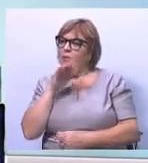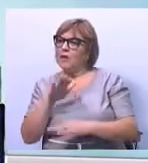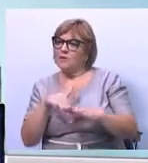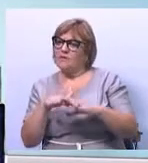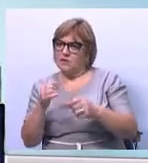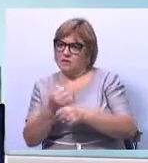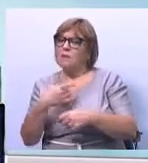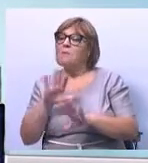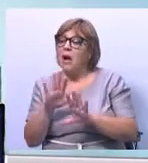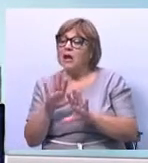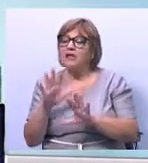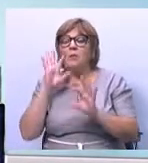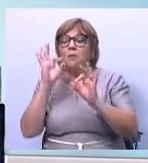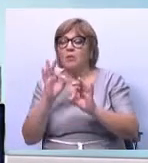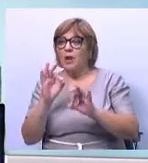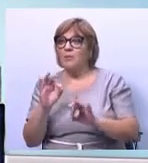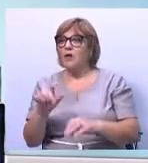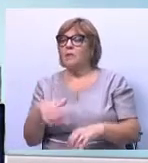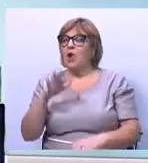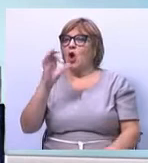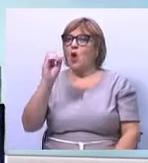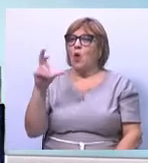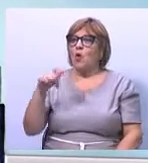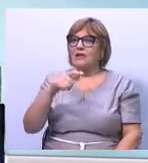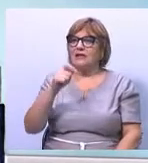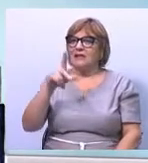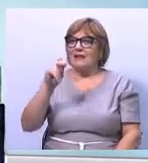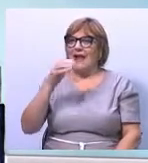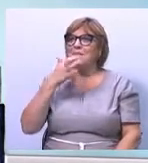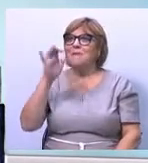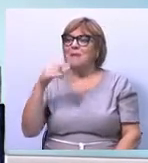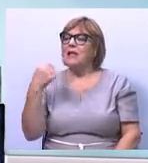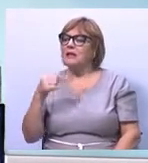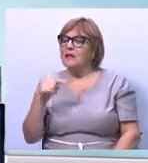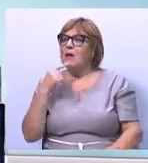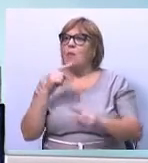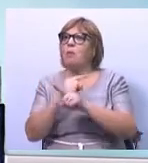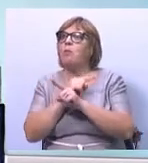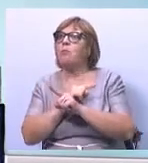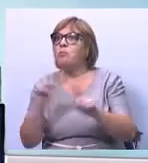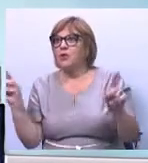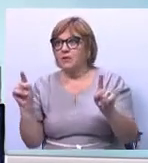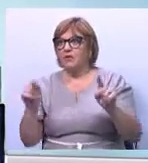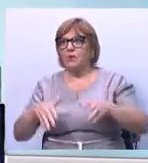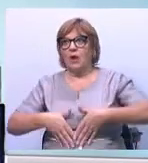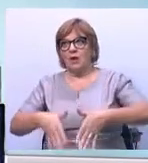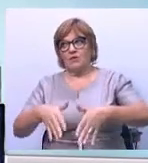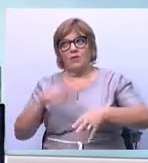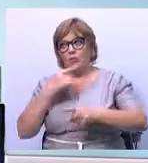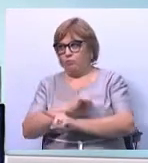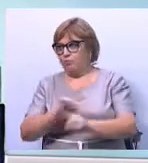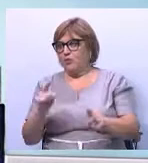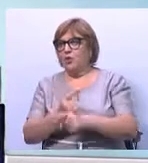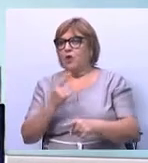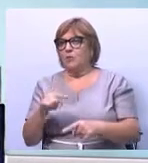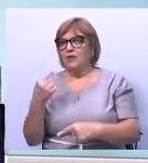em situações específicas. Por exemplo, o mortela-pimenta seria um dos óleos essenciais proibidos, por assim dizer, durante a gravidez,